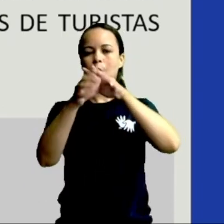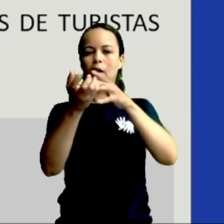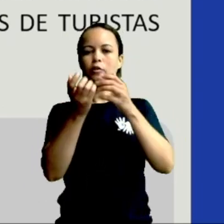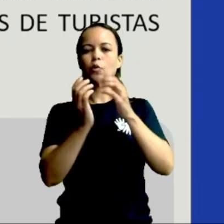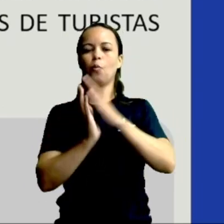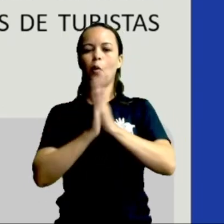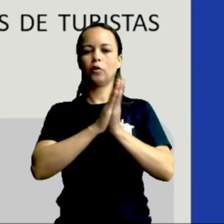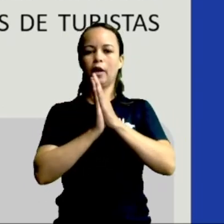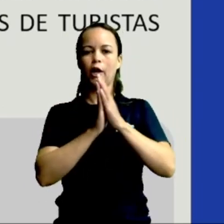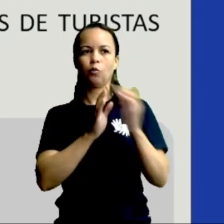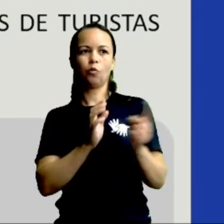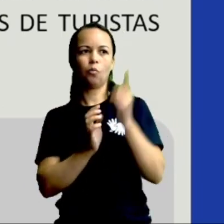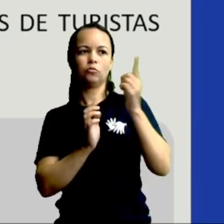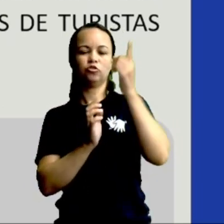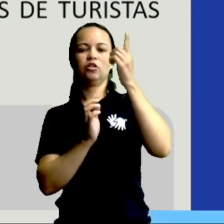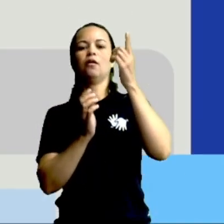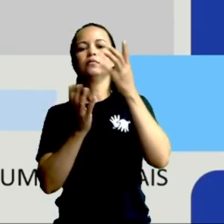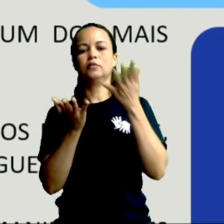Olinda.